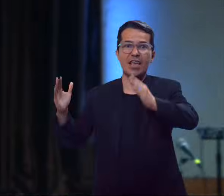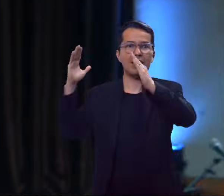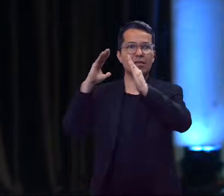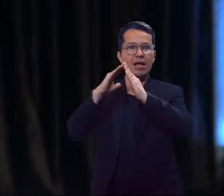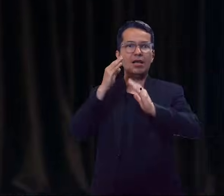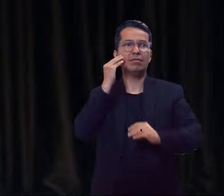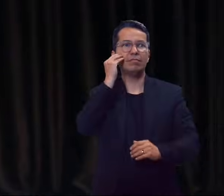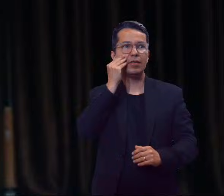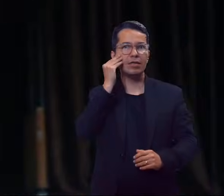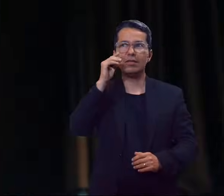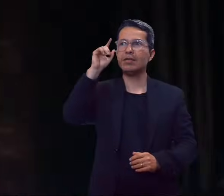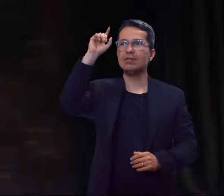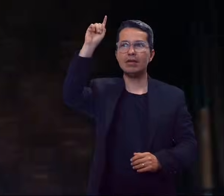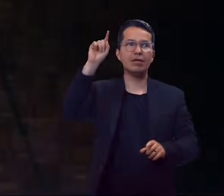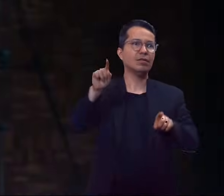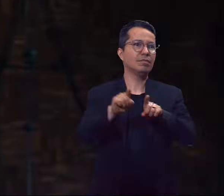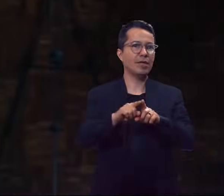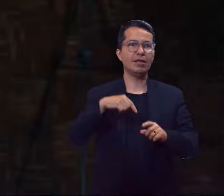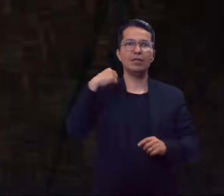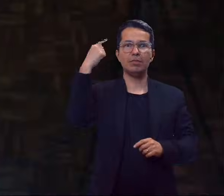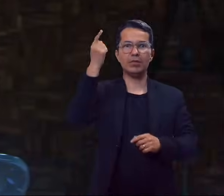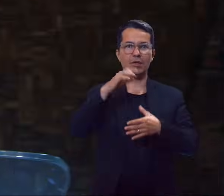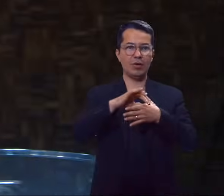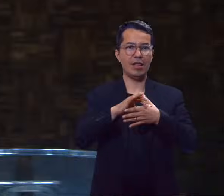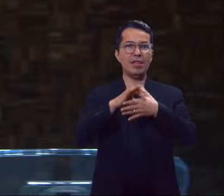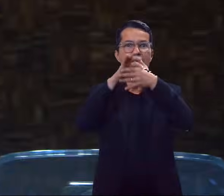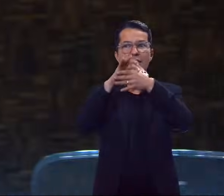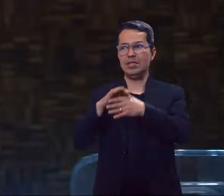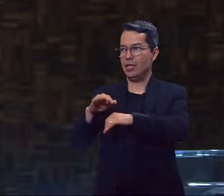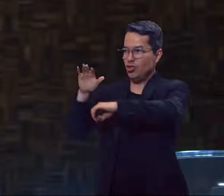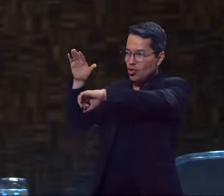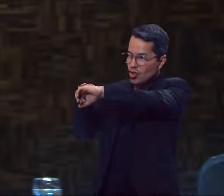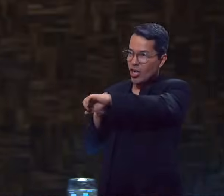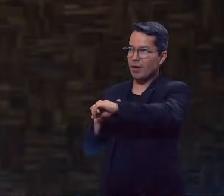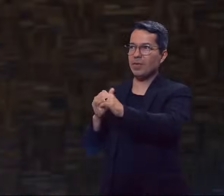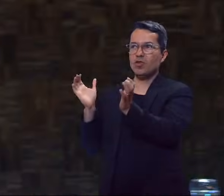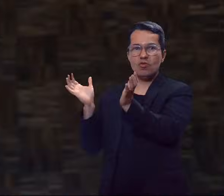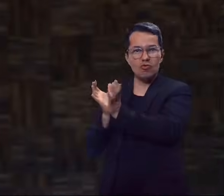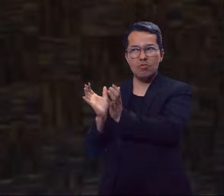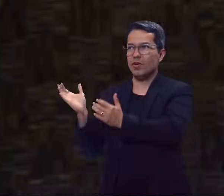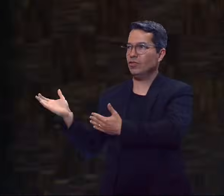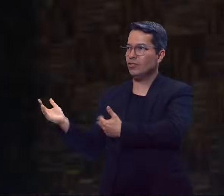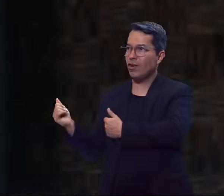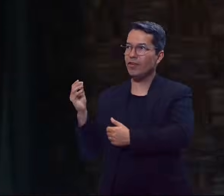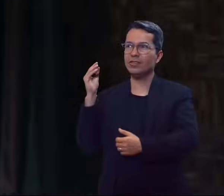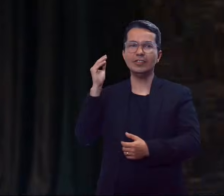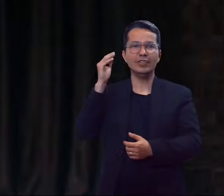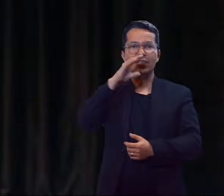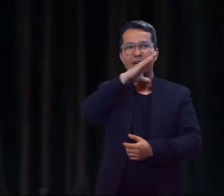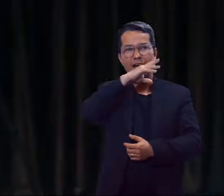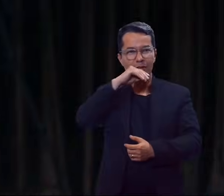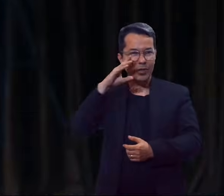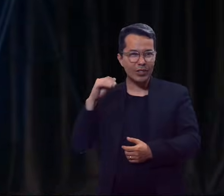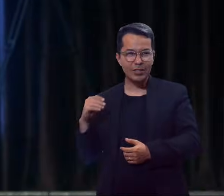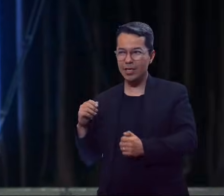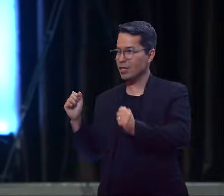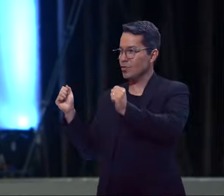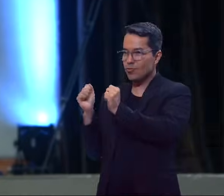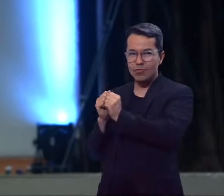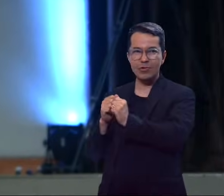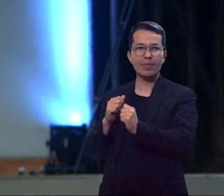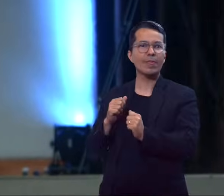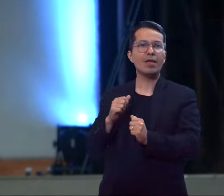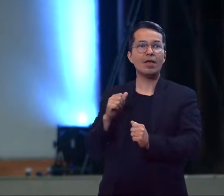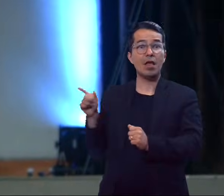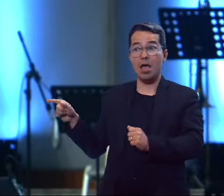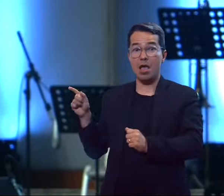com Deus. Depois eu virei líder, comecei a levar os adolescentes. Eu lembro de um adolescente vindo para mim, pastor, eu fui orar. Quando eu